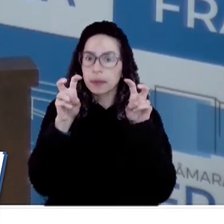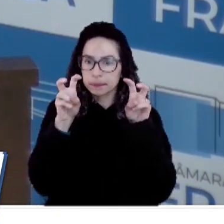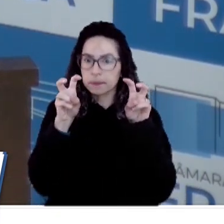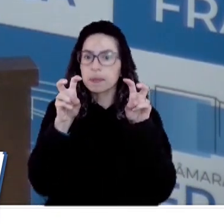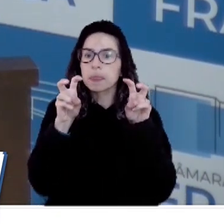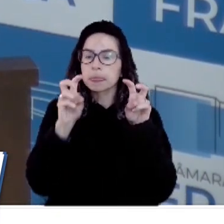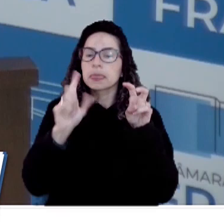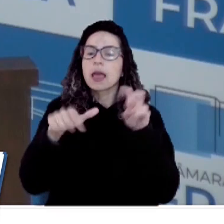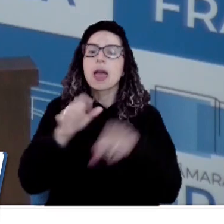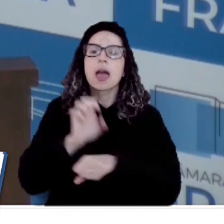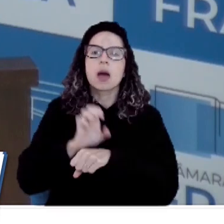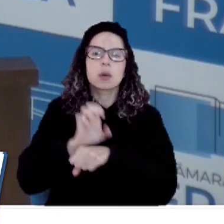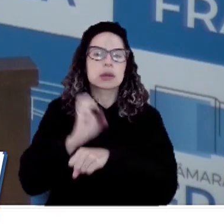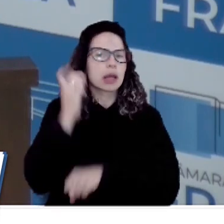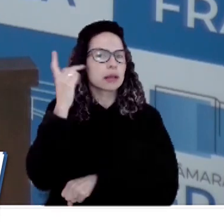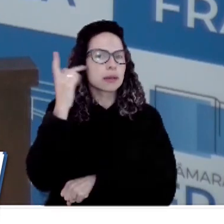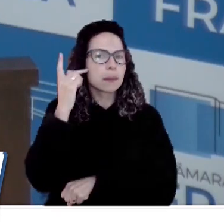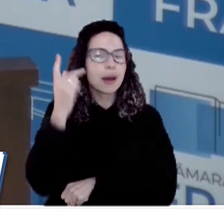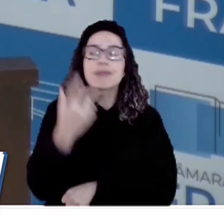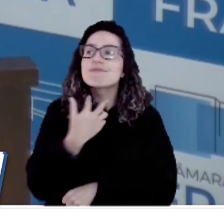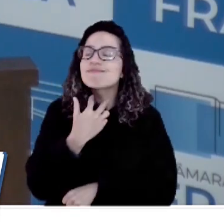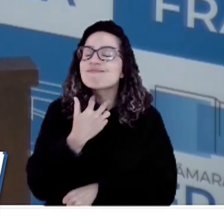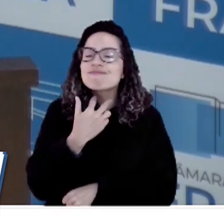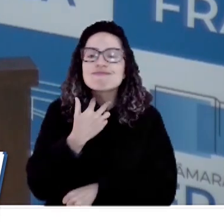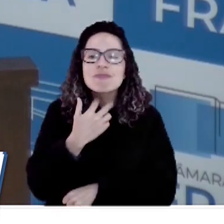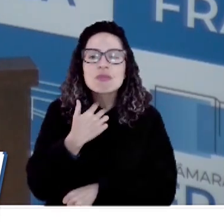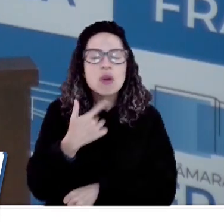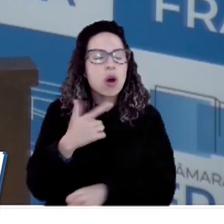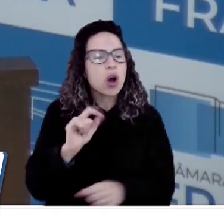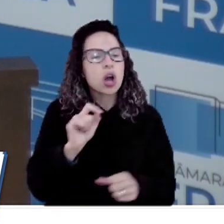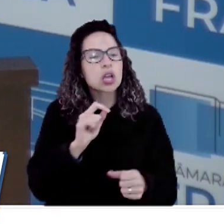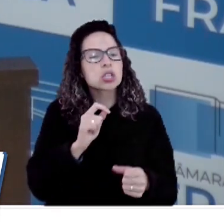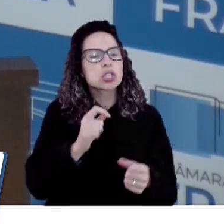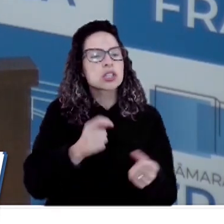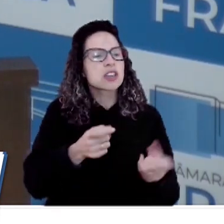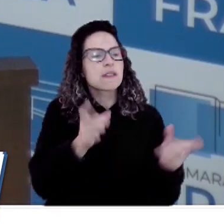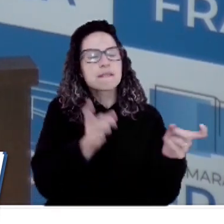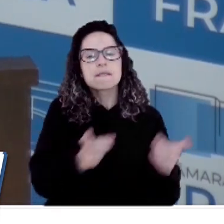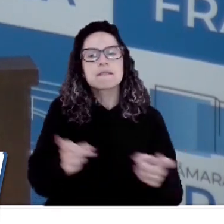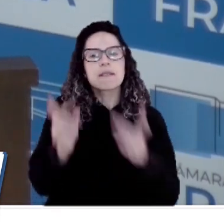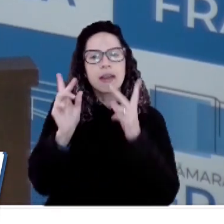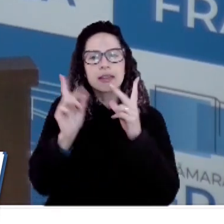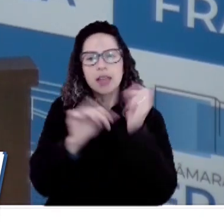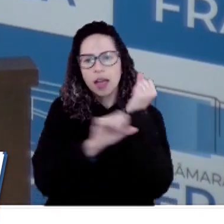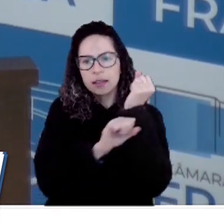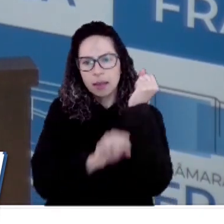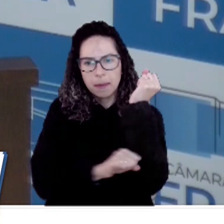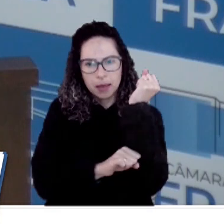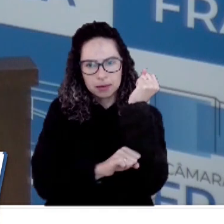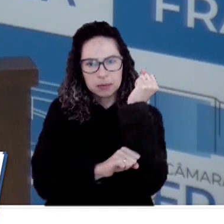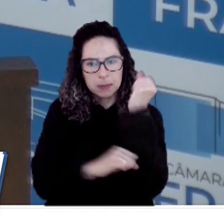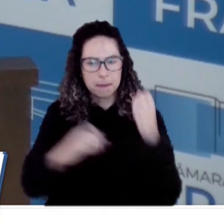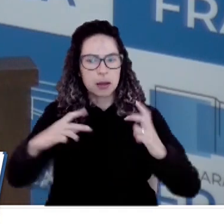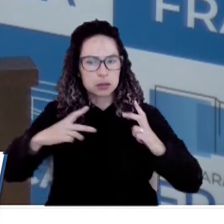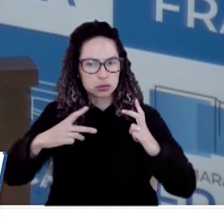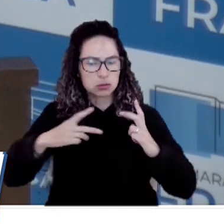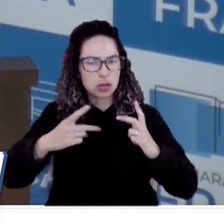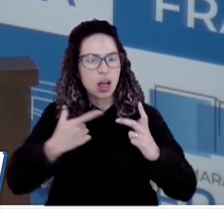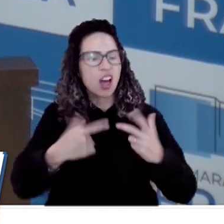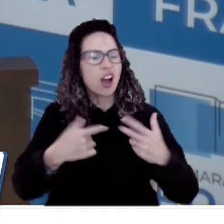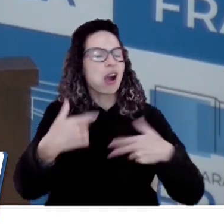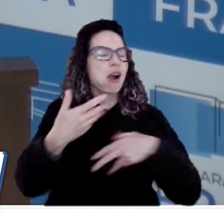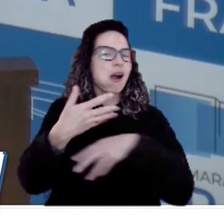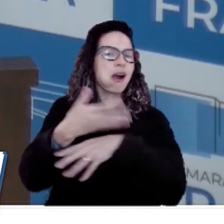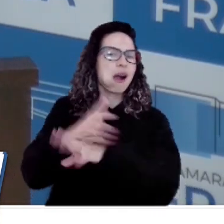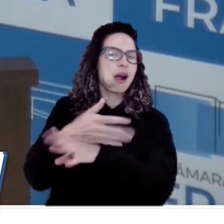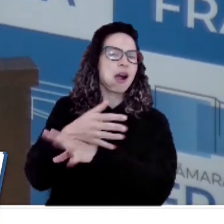de São Paulo não pode fazer uma privatização de uma empresa como a Sabesp e empurrar por goela